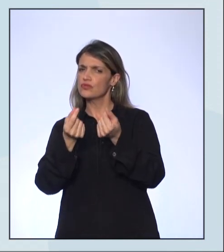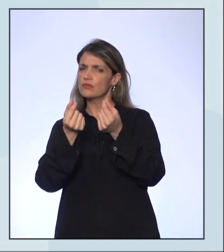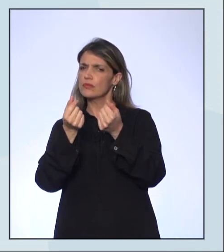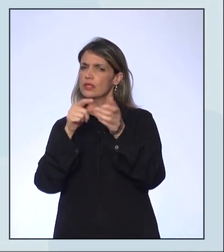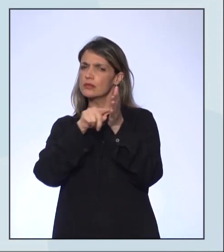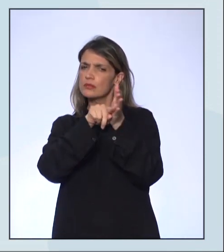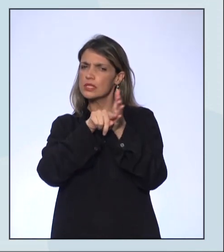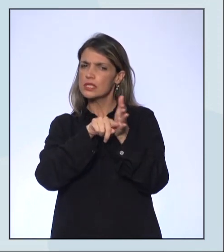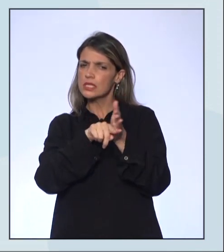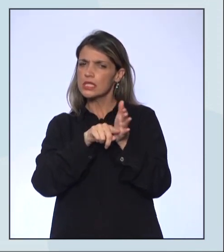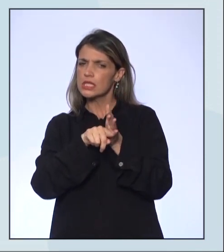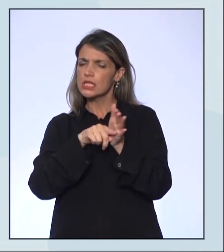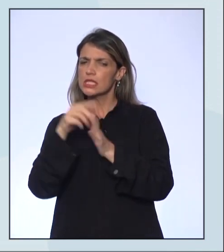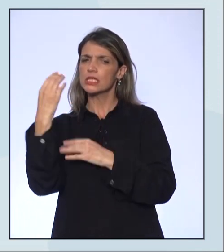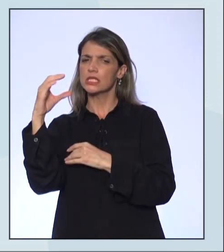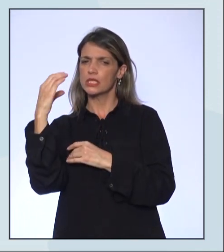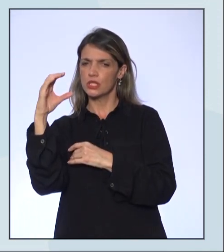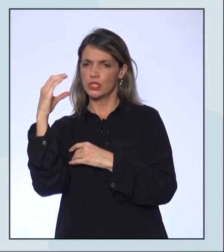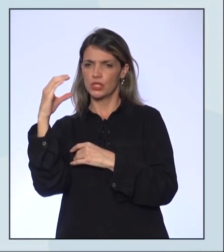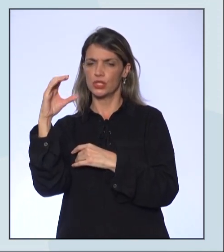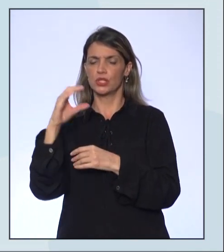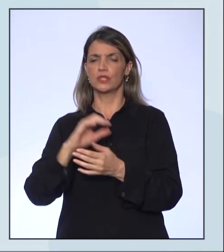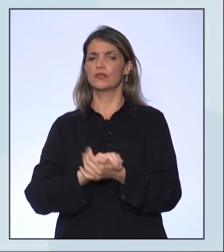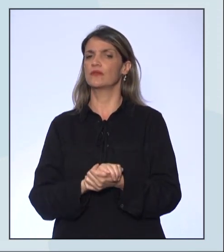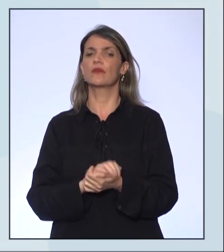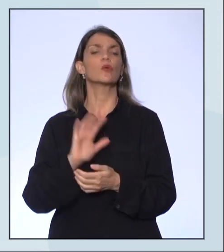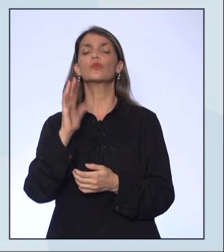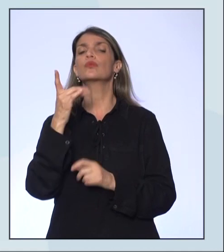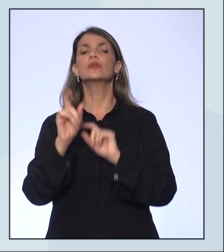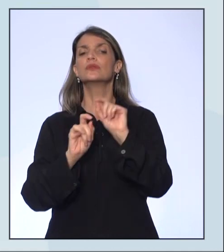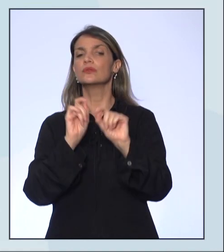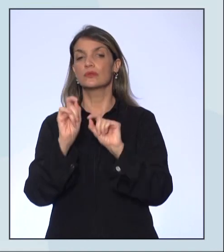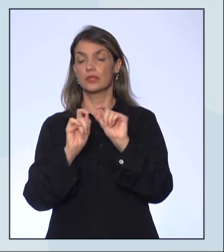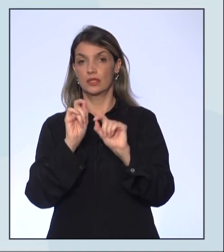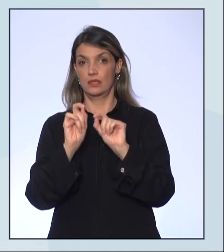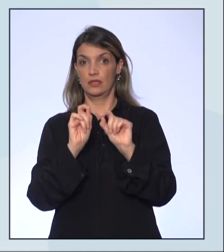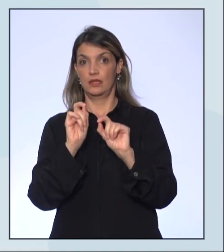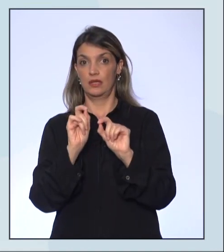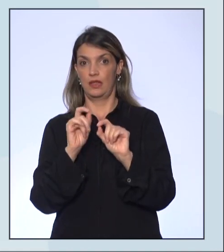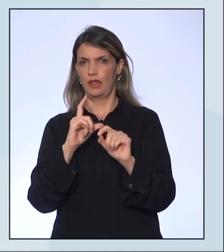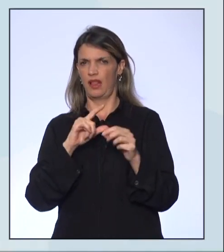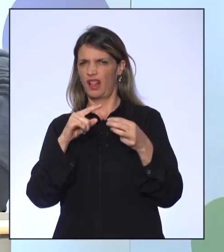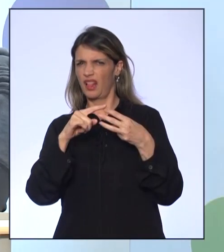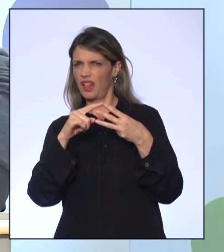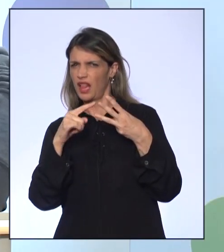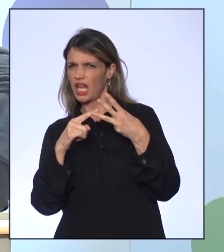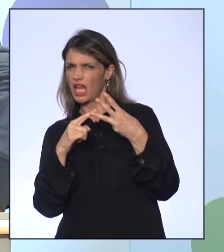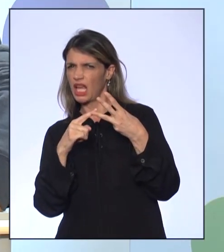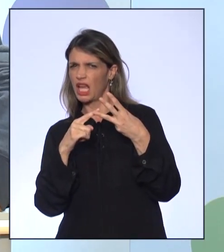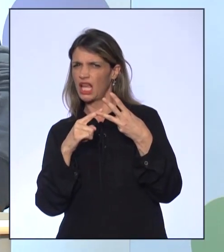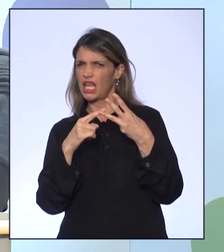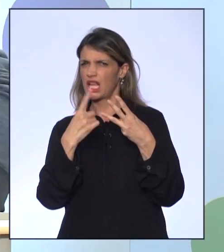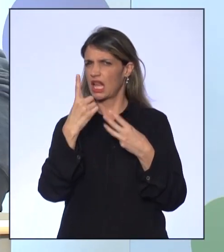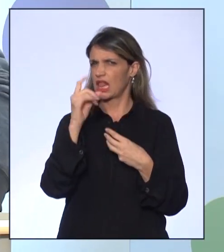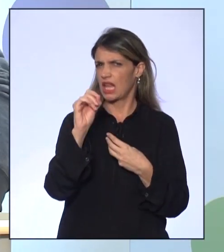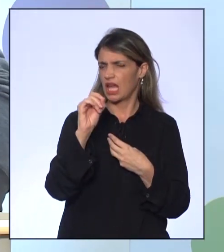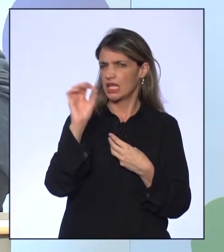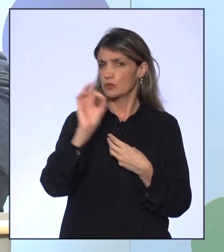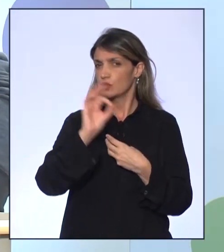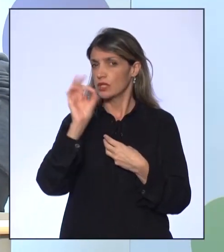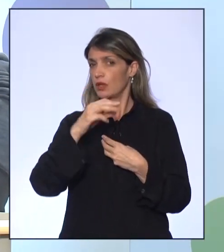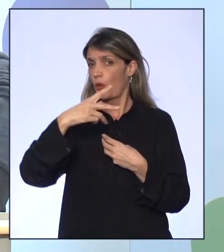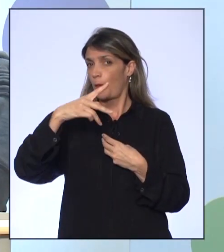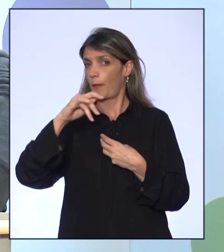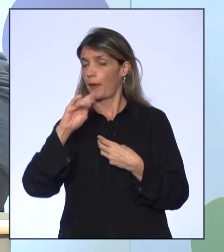Então, são países aí que eles acabam aplicando 3 a 10% do seu PIB né,